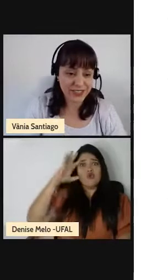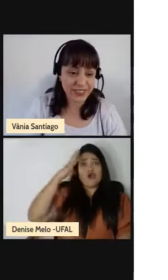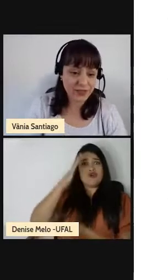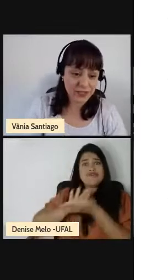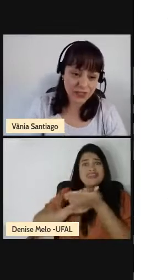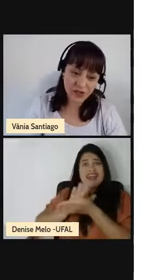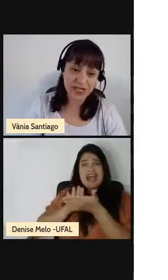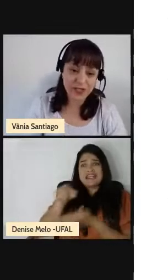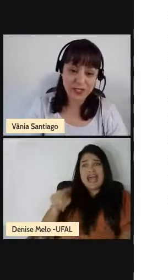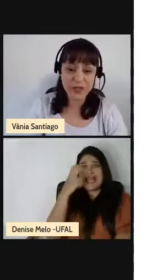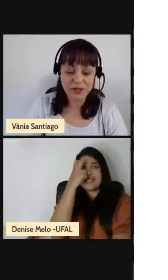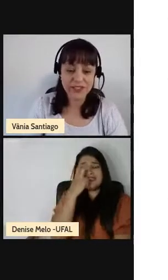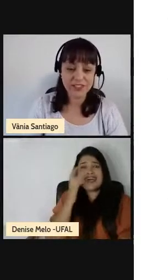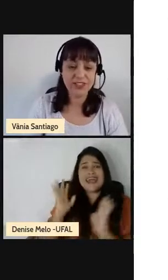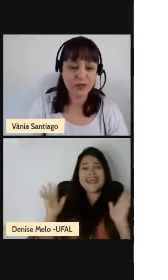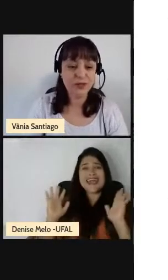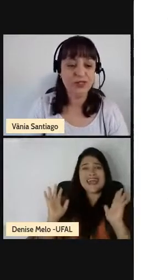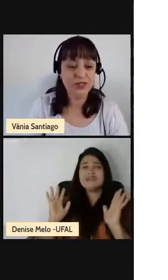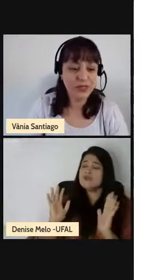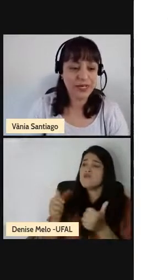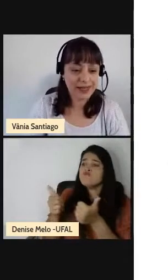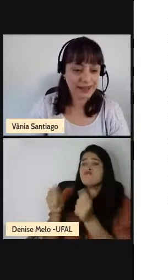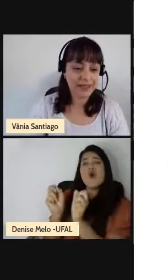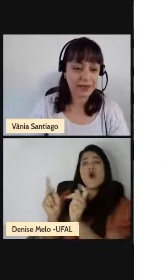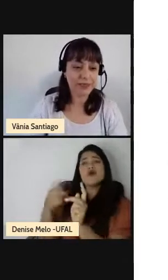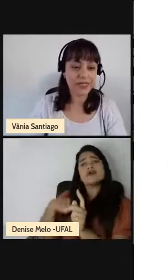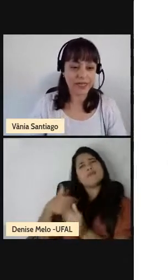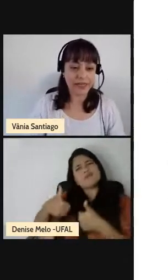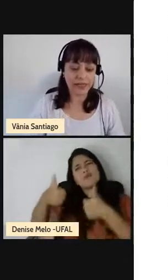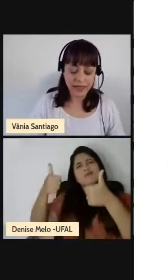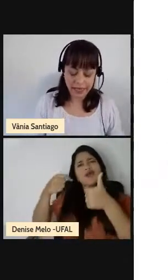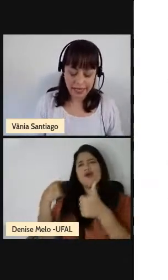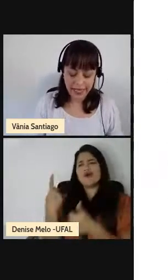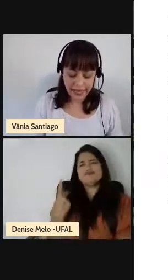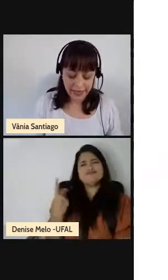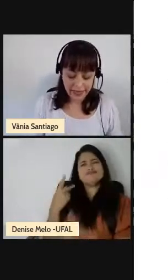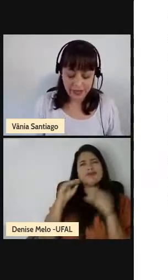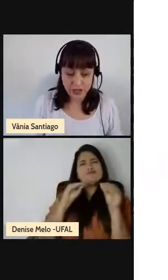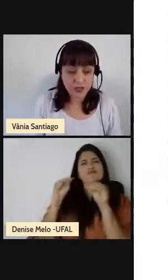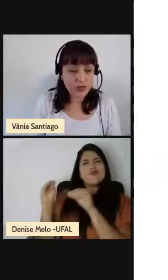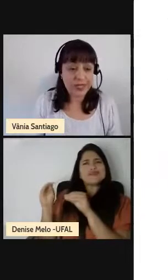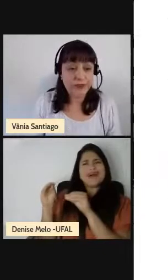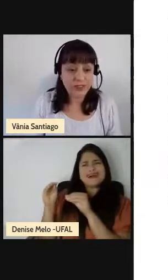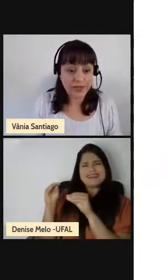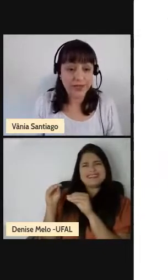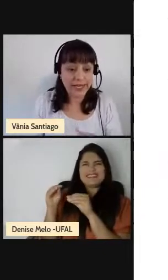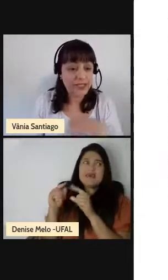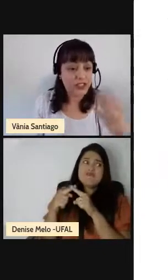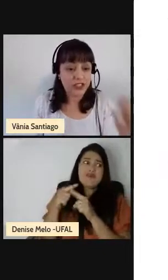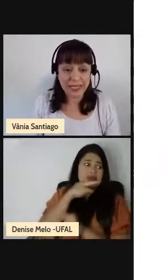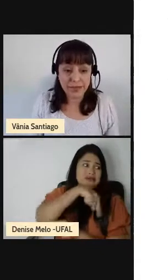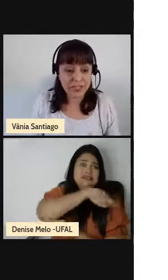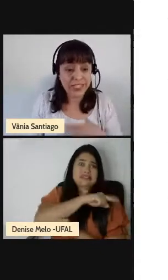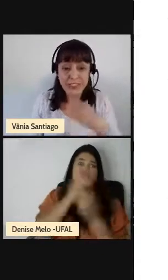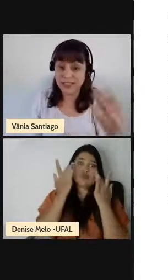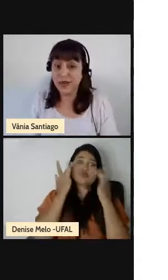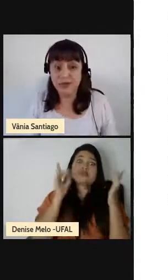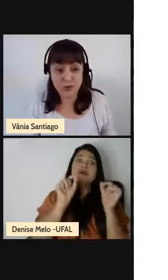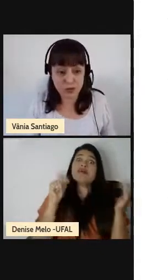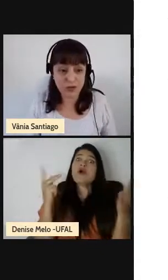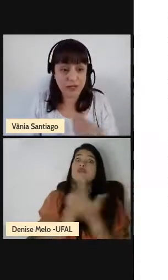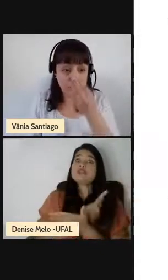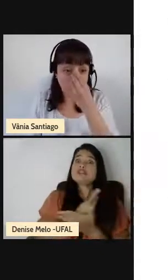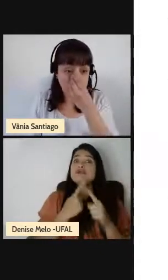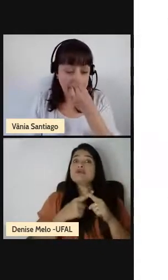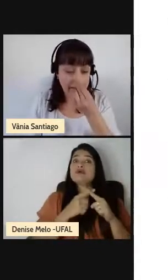estava enxergando. Eu disse, olha, eu acho melhor que a gente mude de lugar, até porque a gente não sabe onde vai parar, se chega mais gente, se dá